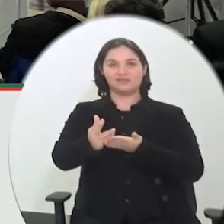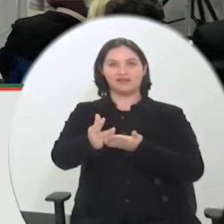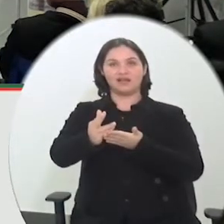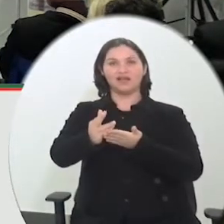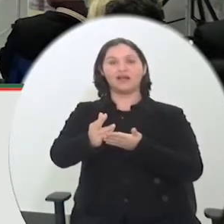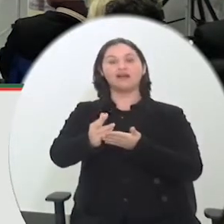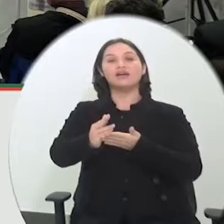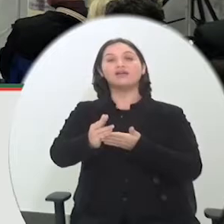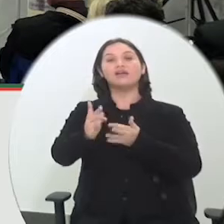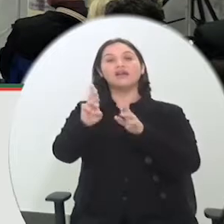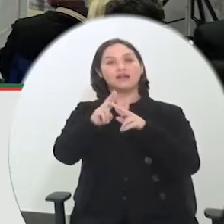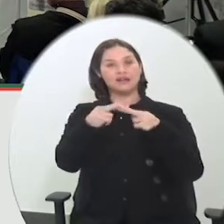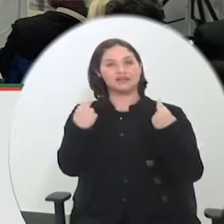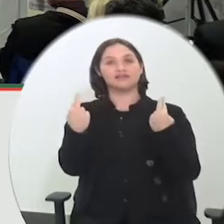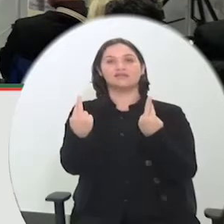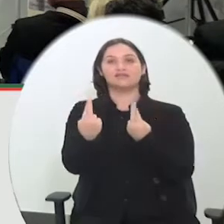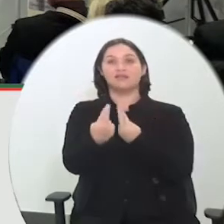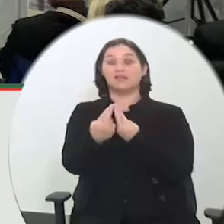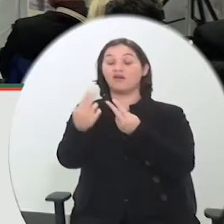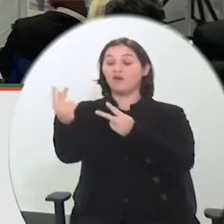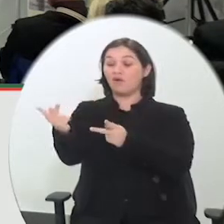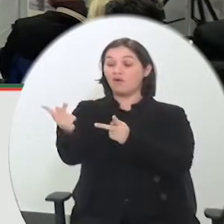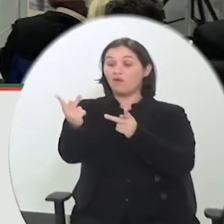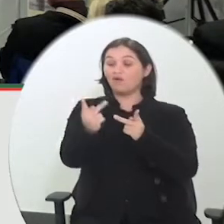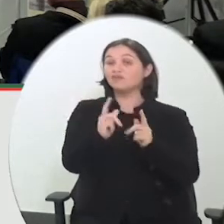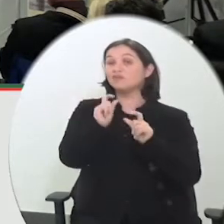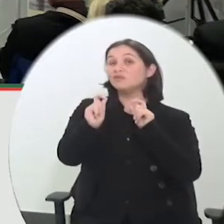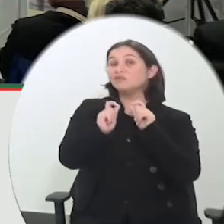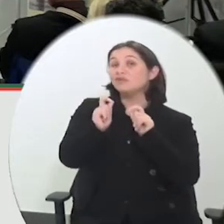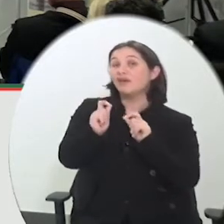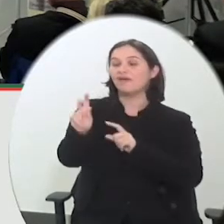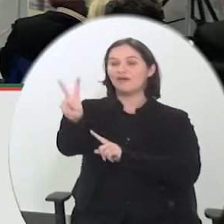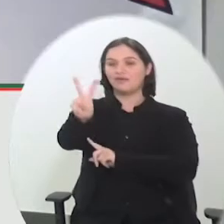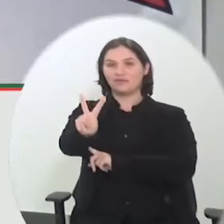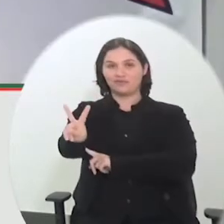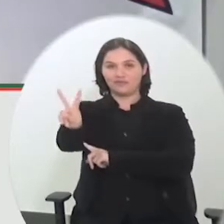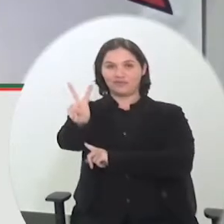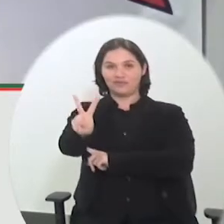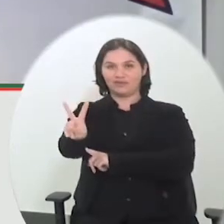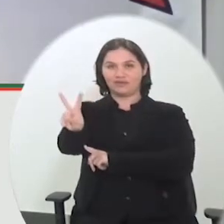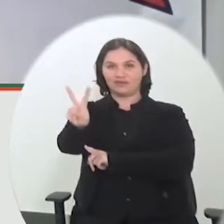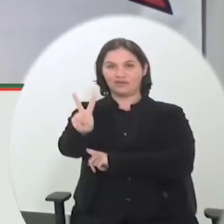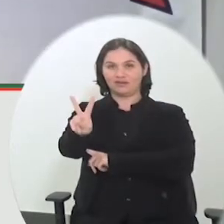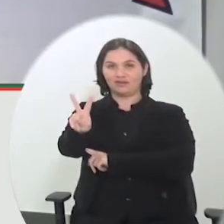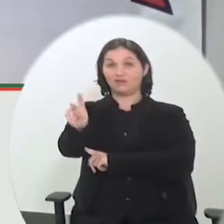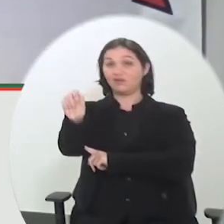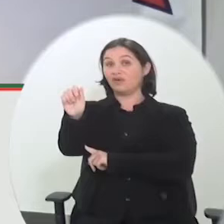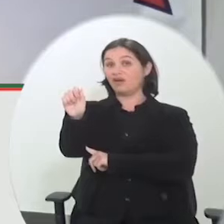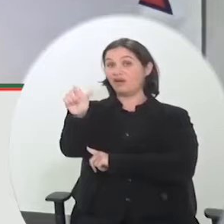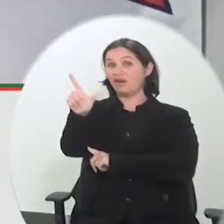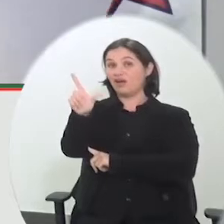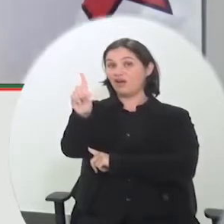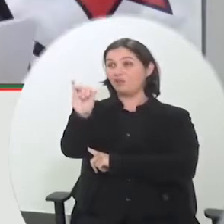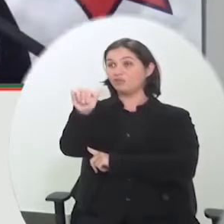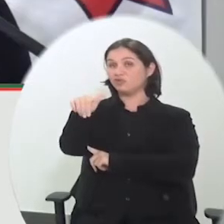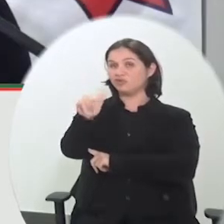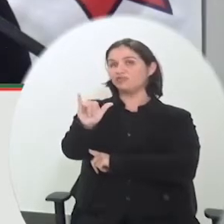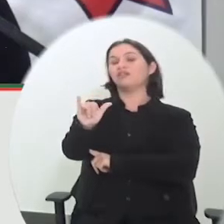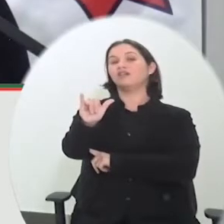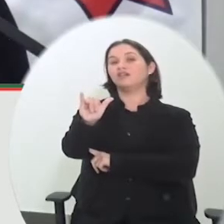o excelentíssimo senhor vereador Aldinei João Potelec, presidente desta sessão especial da Câmara.